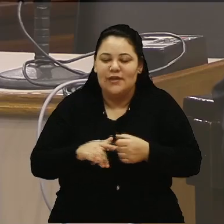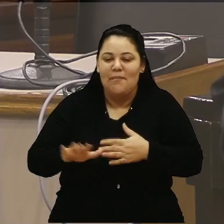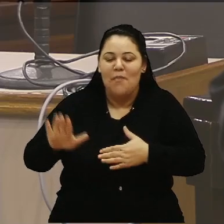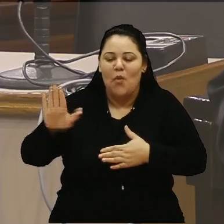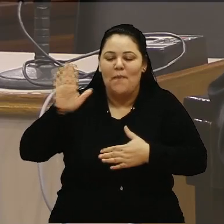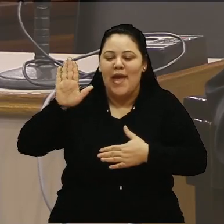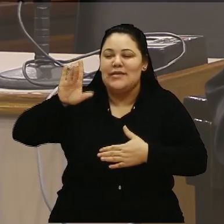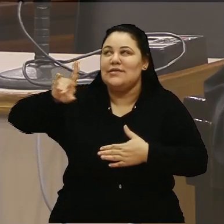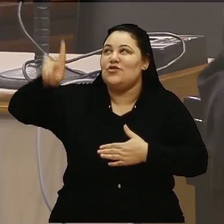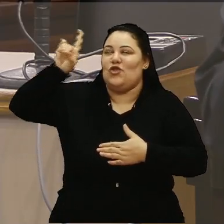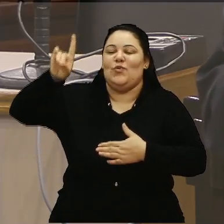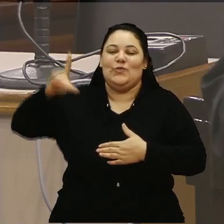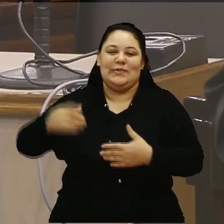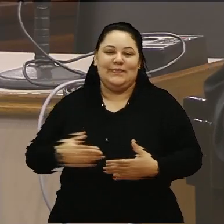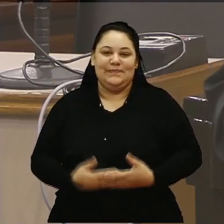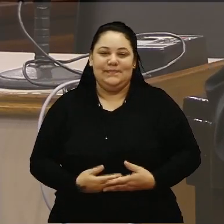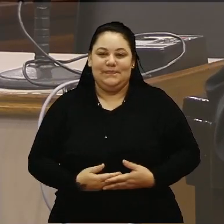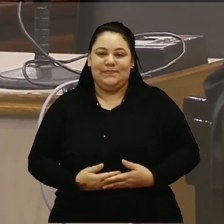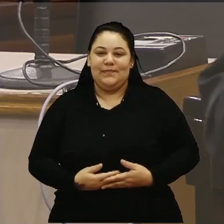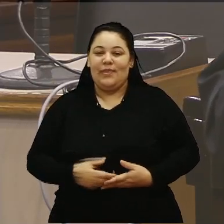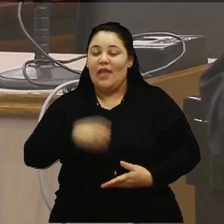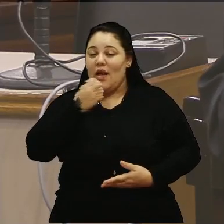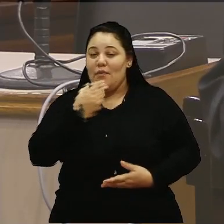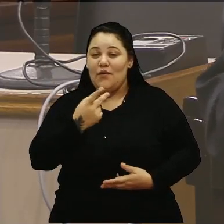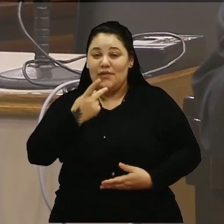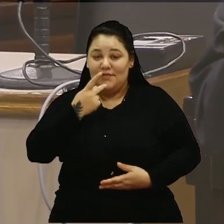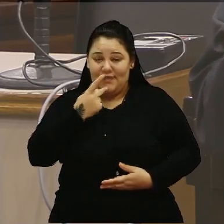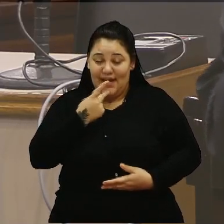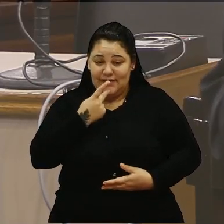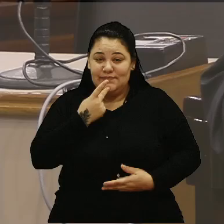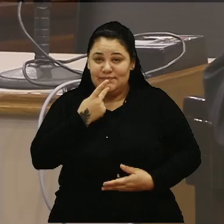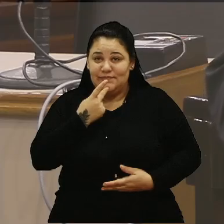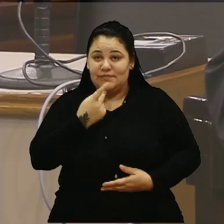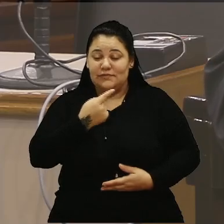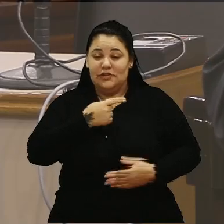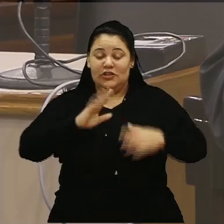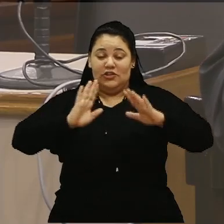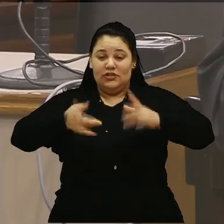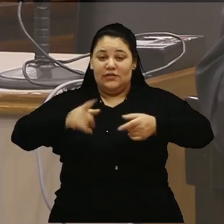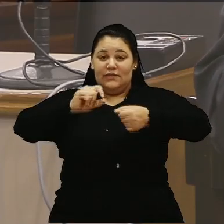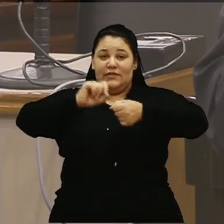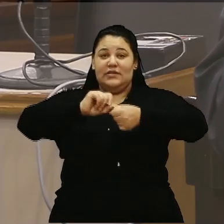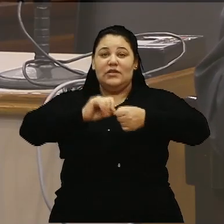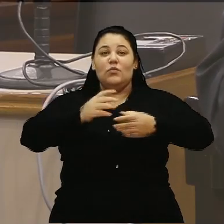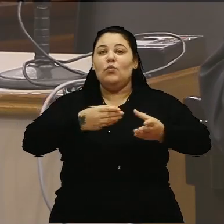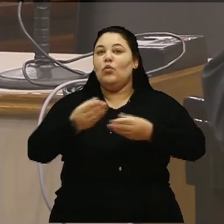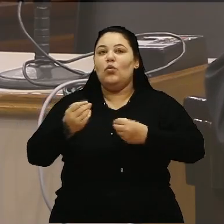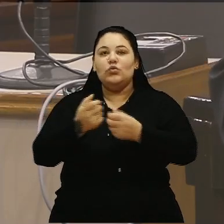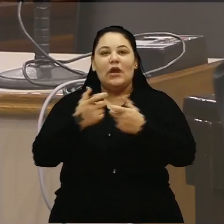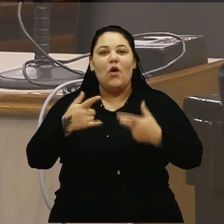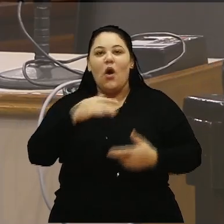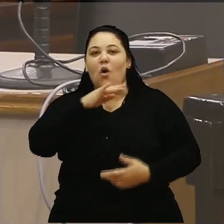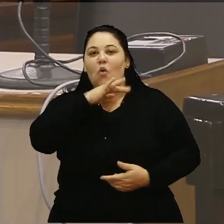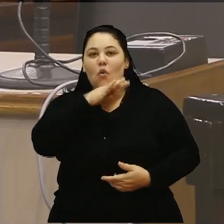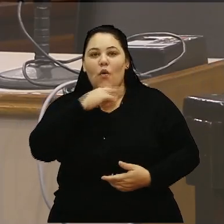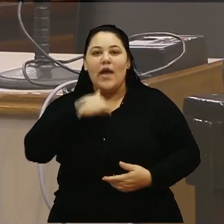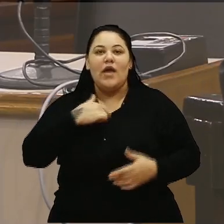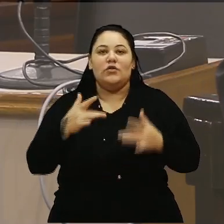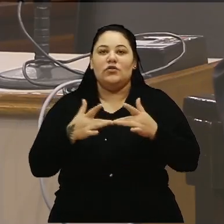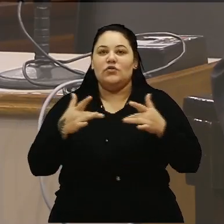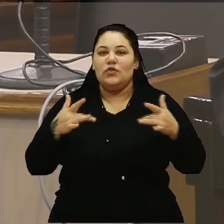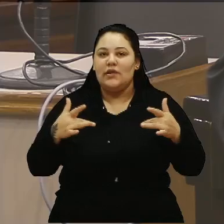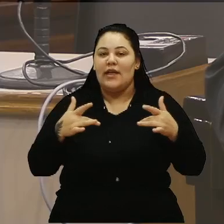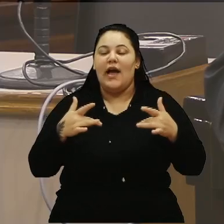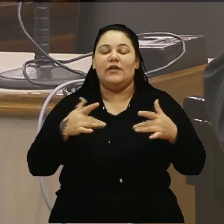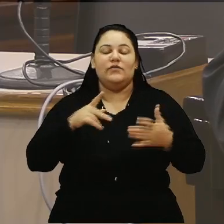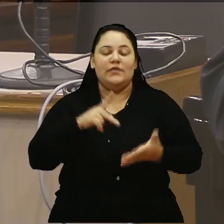Deus. Então, é bom que se diga aqui que está sendo feito lá muitas barbaridades. Eu sou solidário com aquelas